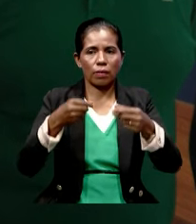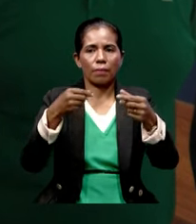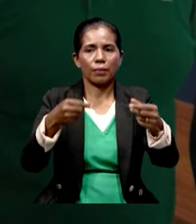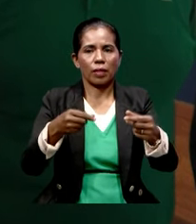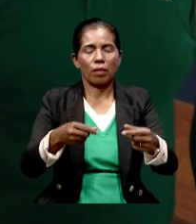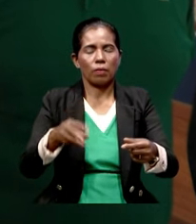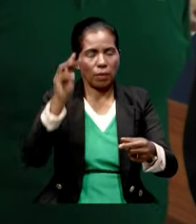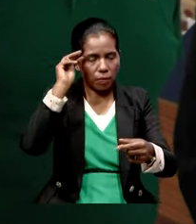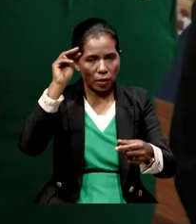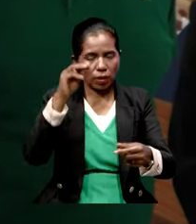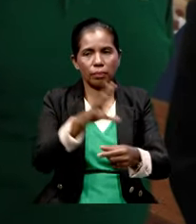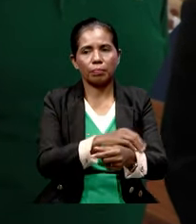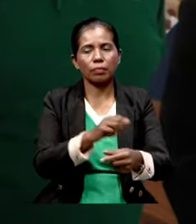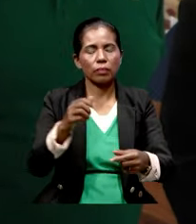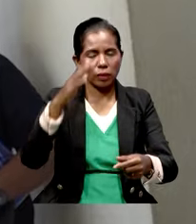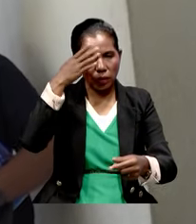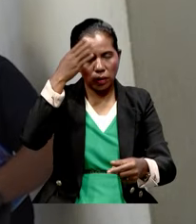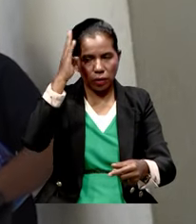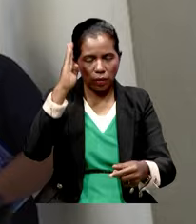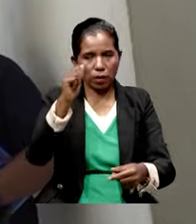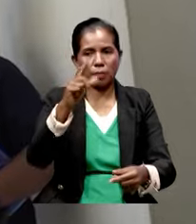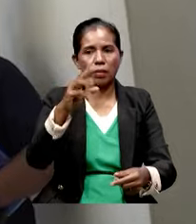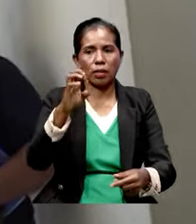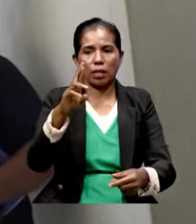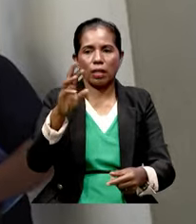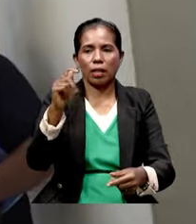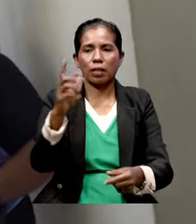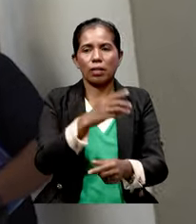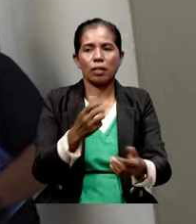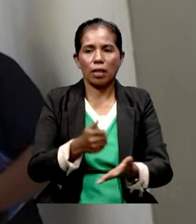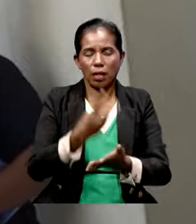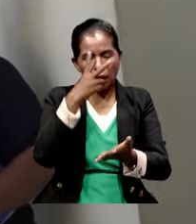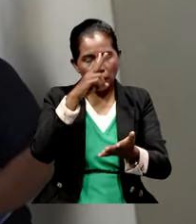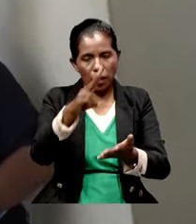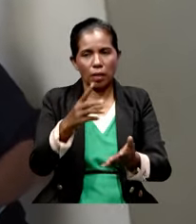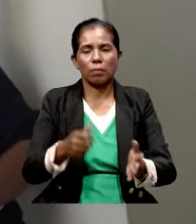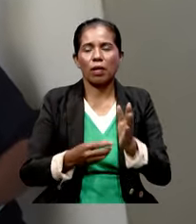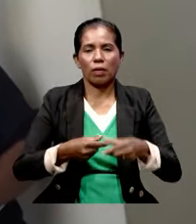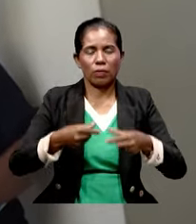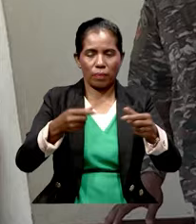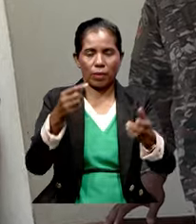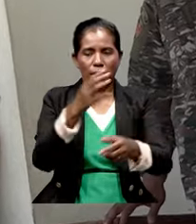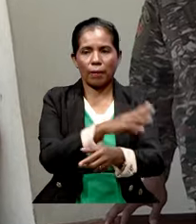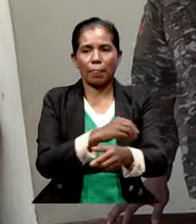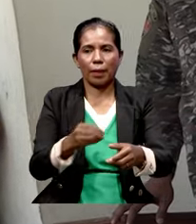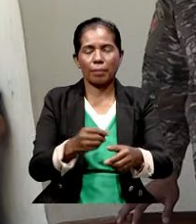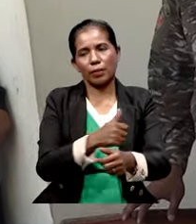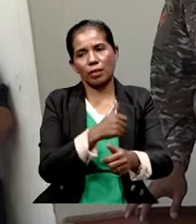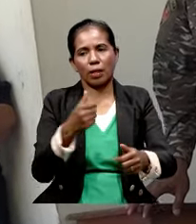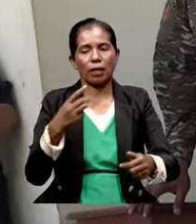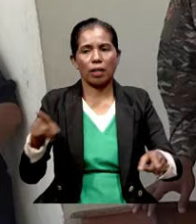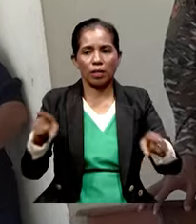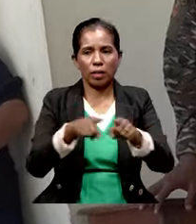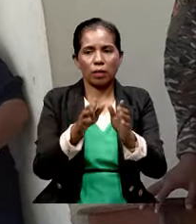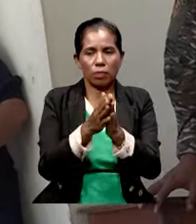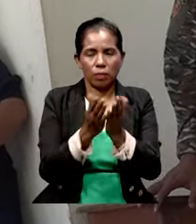o ministro o senhor almirante a nesse unidade assistiamos muito que sala ida na be a me dedica vai ida né e san selo que na be a nesse